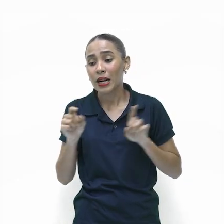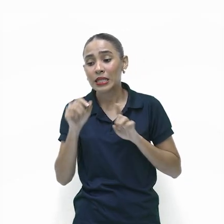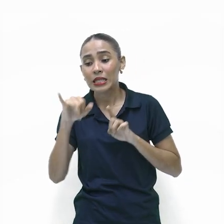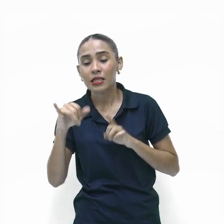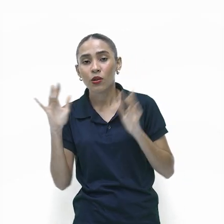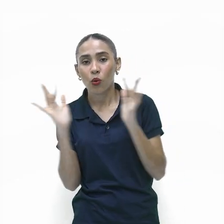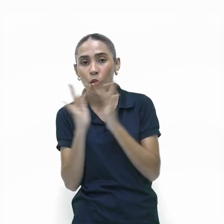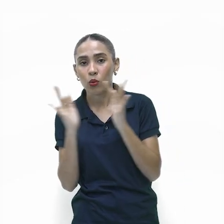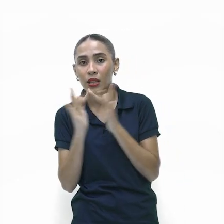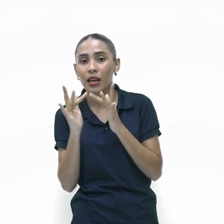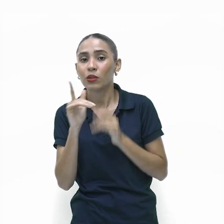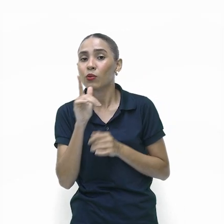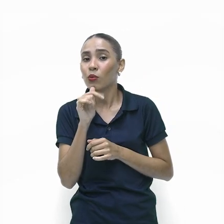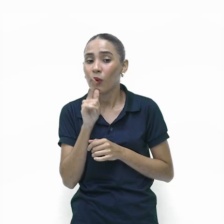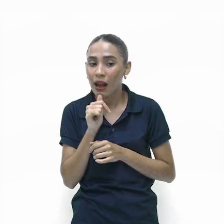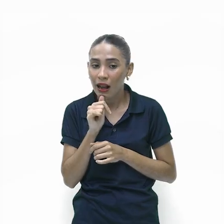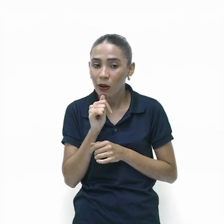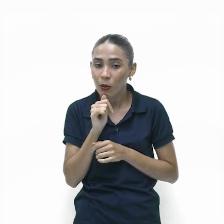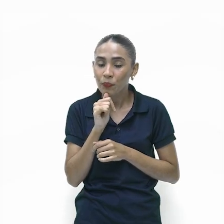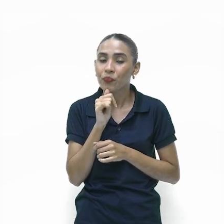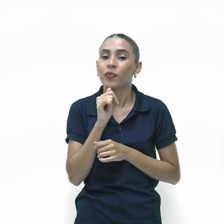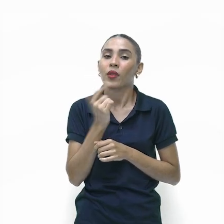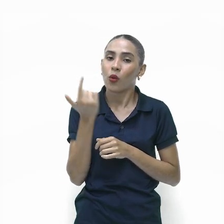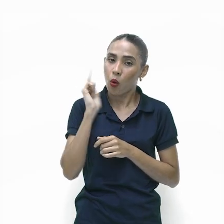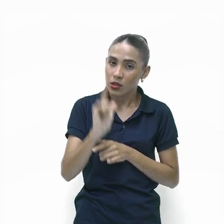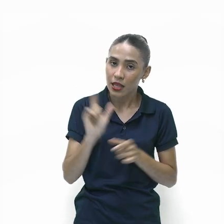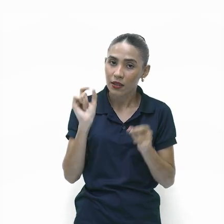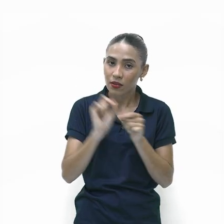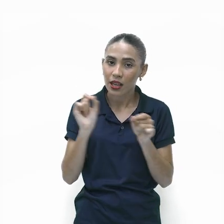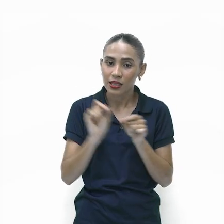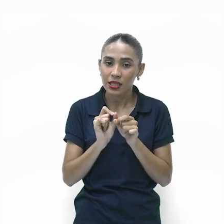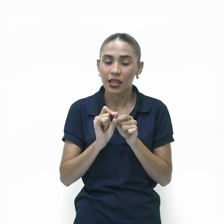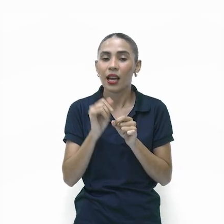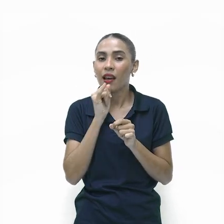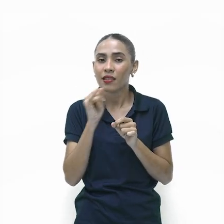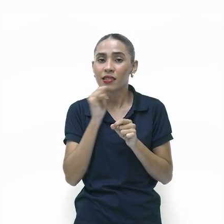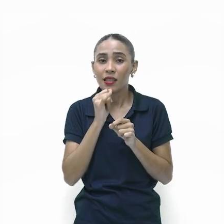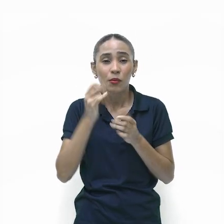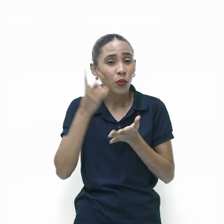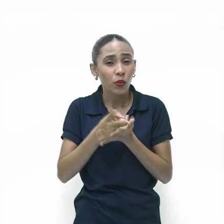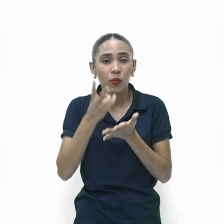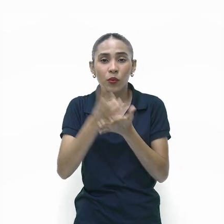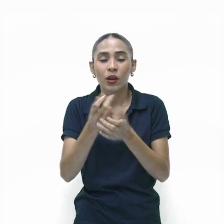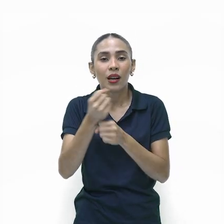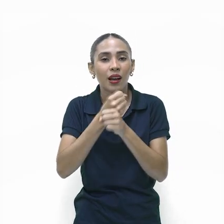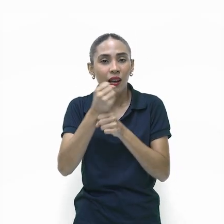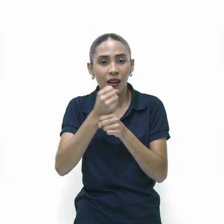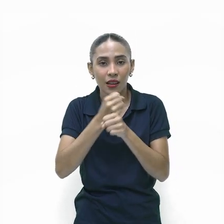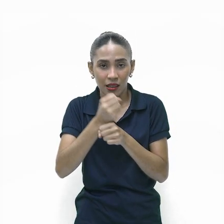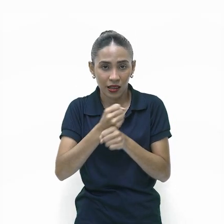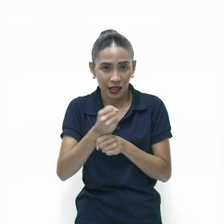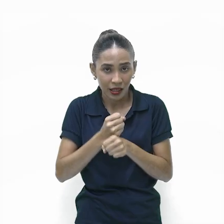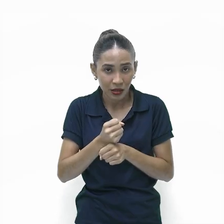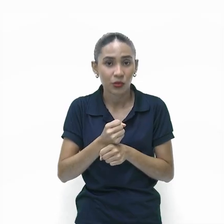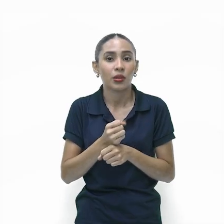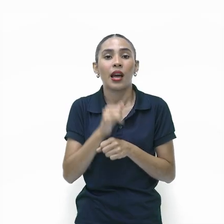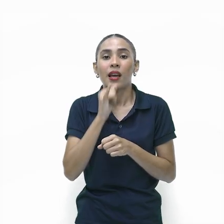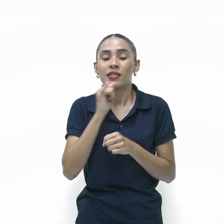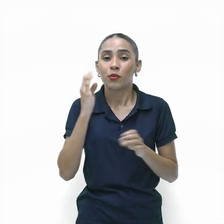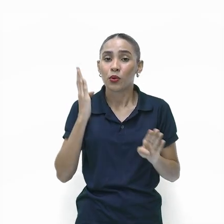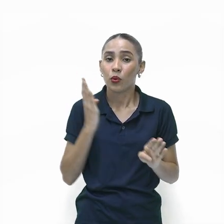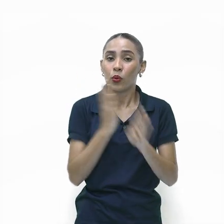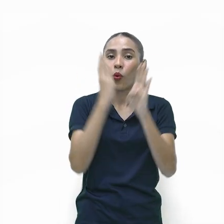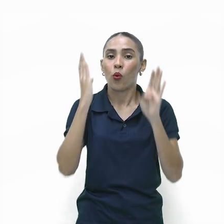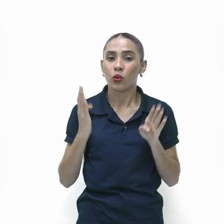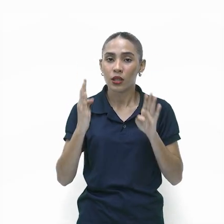assim que ela entra em contato com a água, por incrível que pareça, ela fica no seu estado latente por anos, né, por décadas,